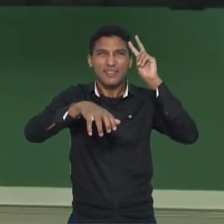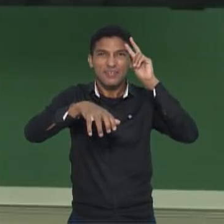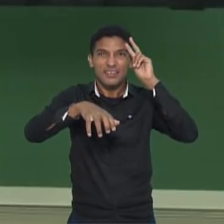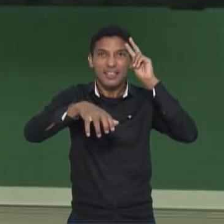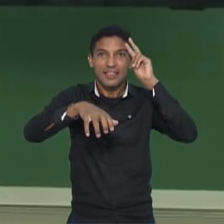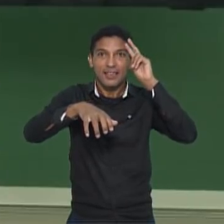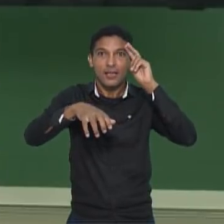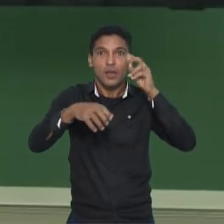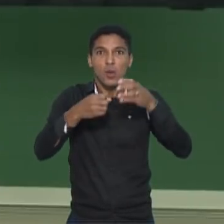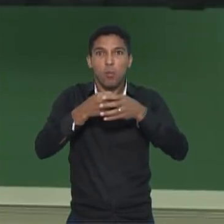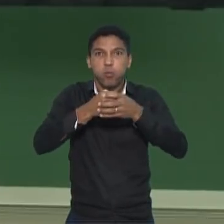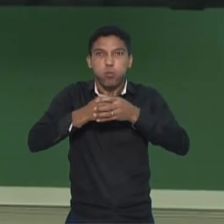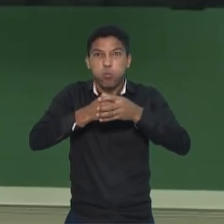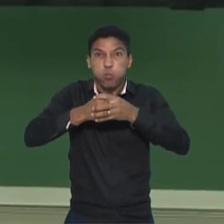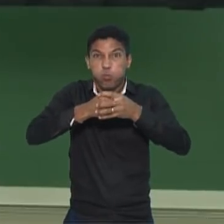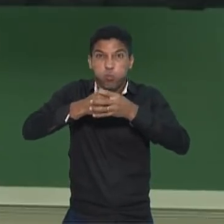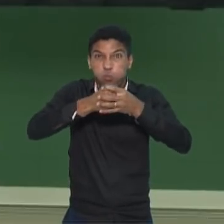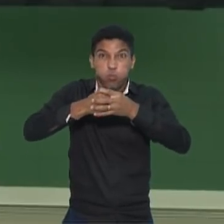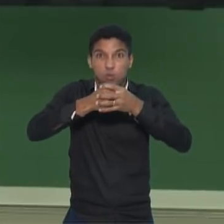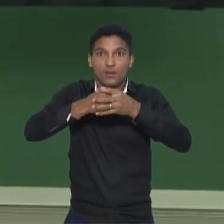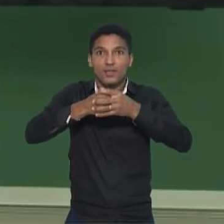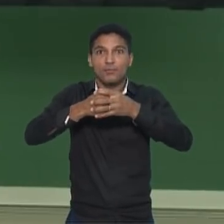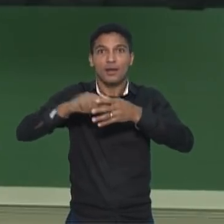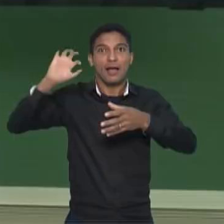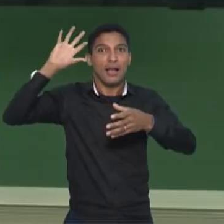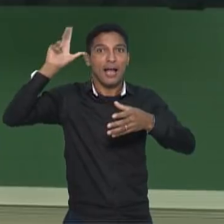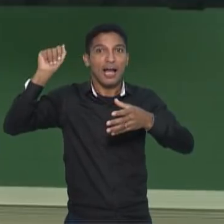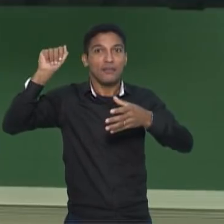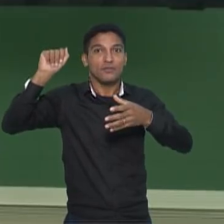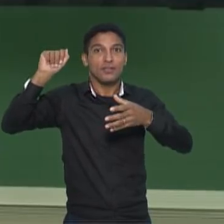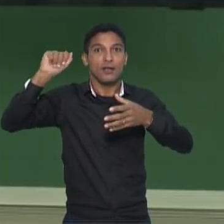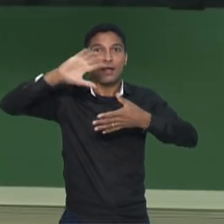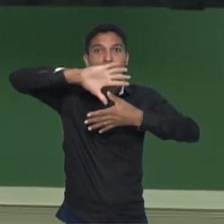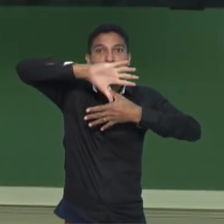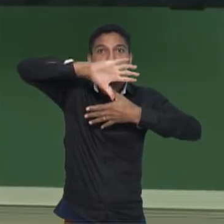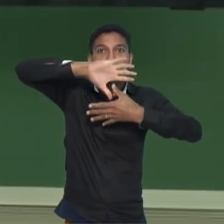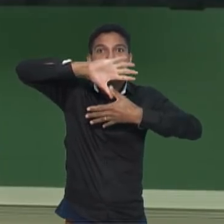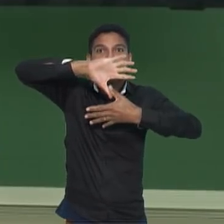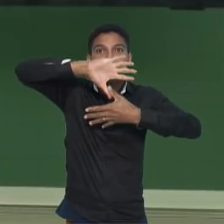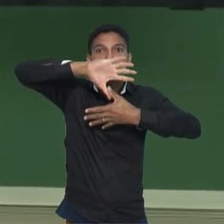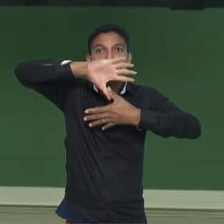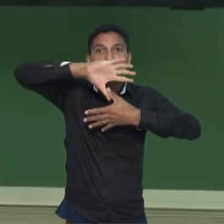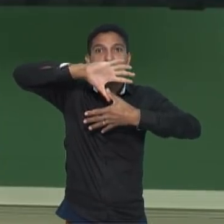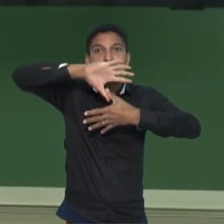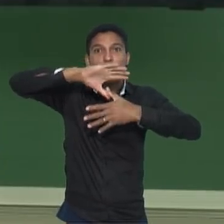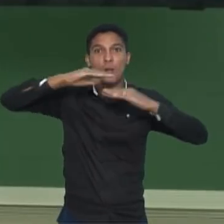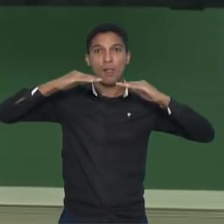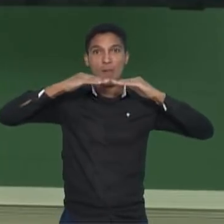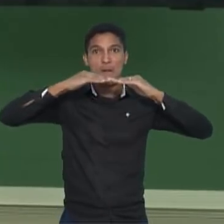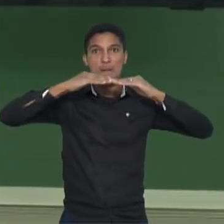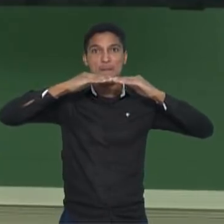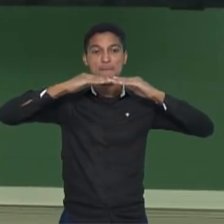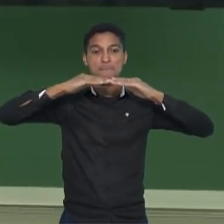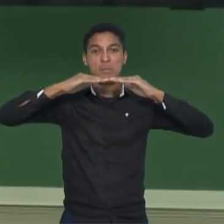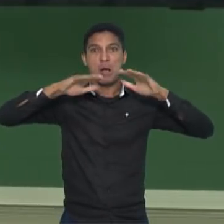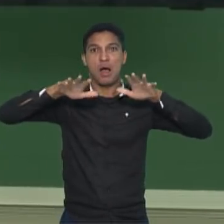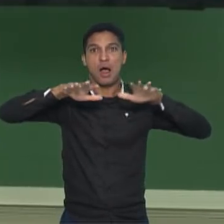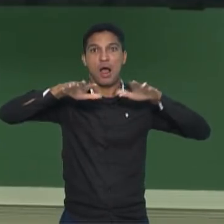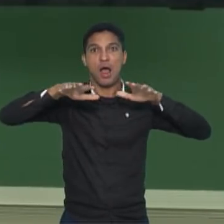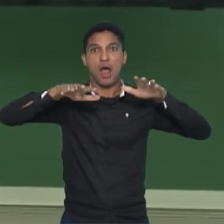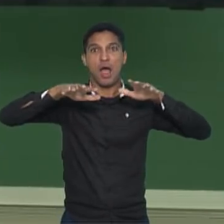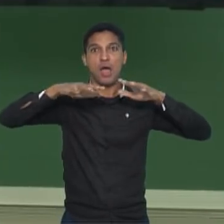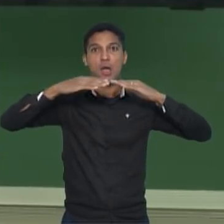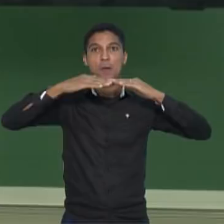lava quando a América do Sul e a África, as placas sul-americana e africana se separaram pelo movimento